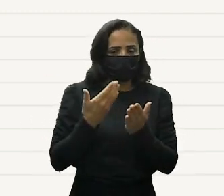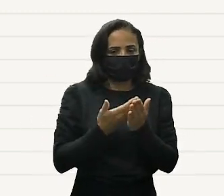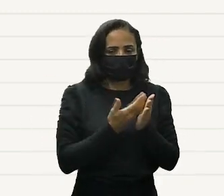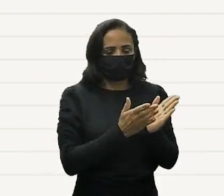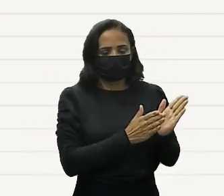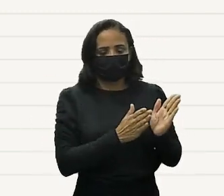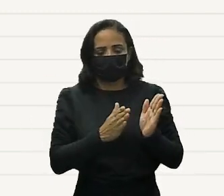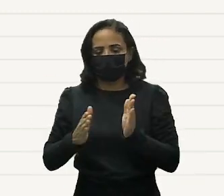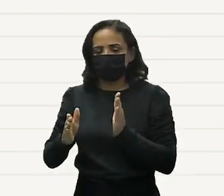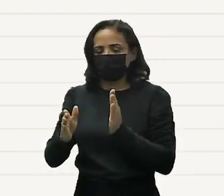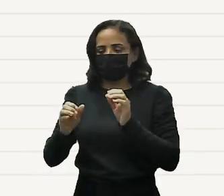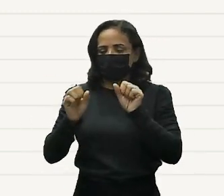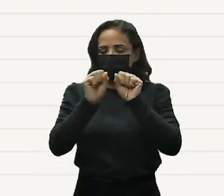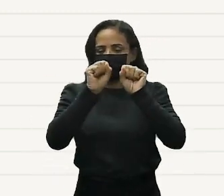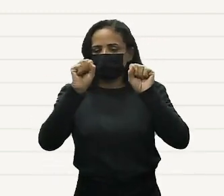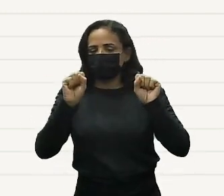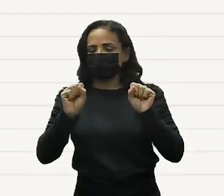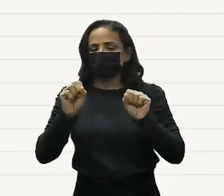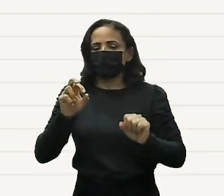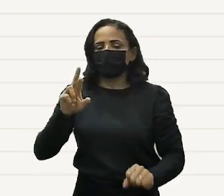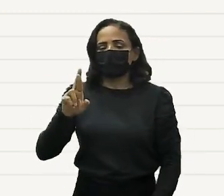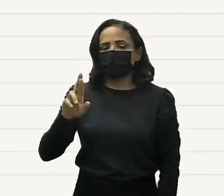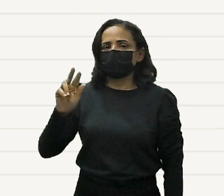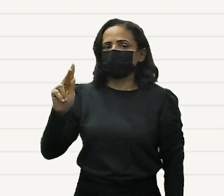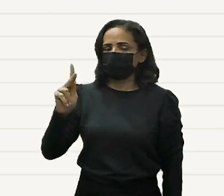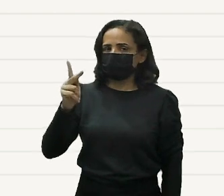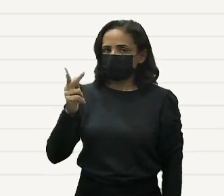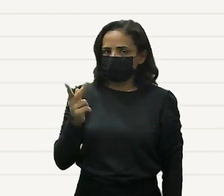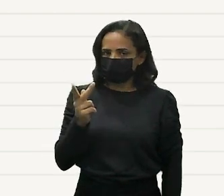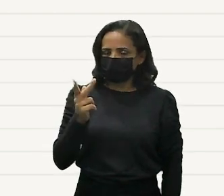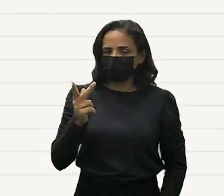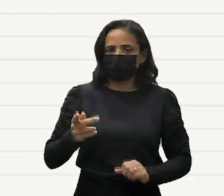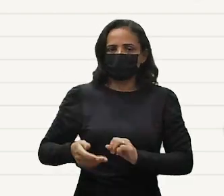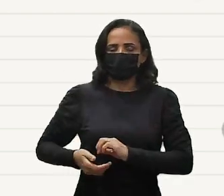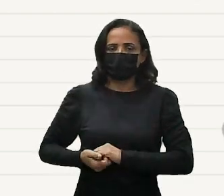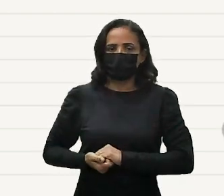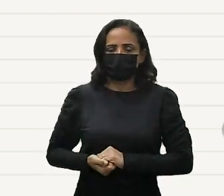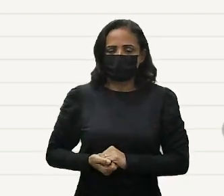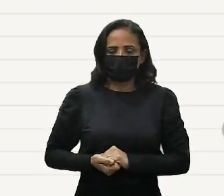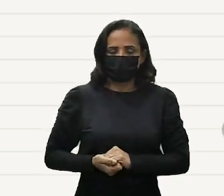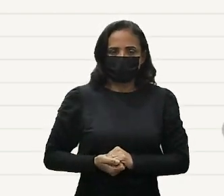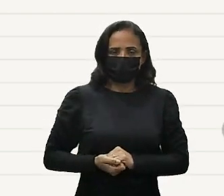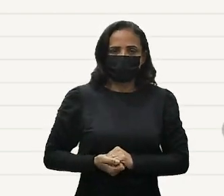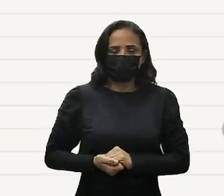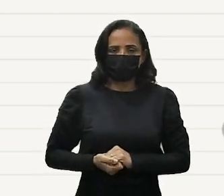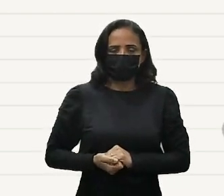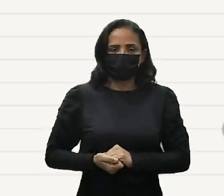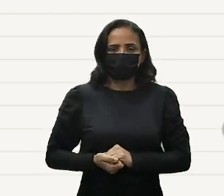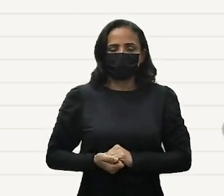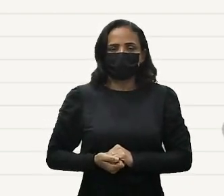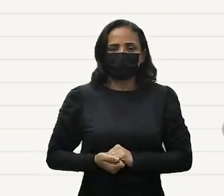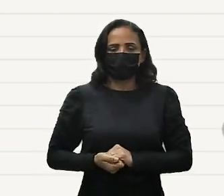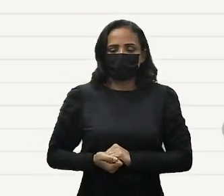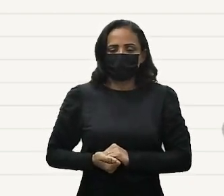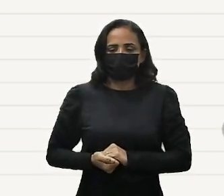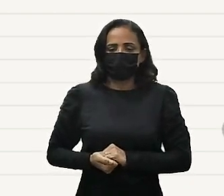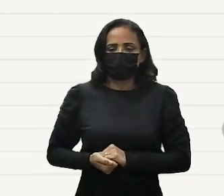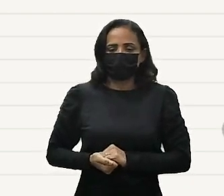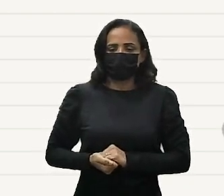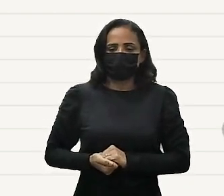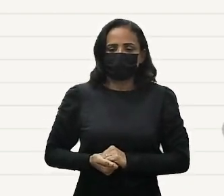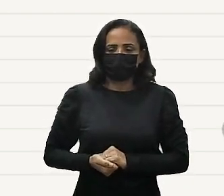gente cita esse sistema RH, lembre que o sistema RH, ó, isso aqui é o seguinte, vai